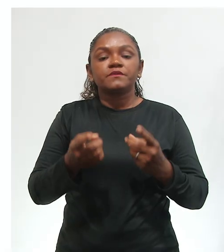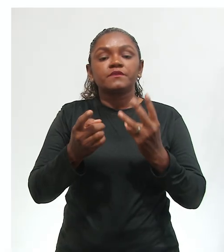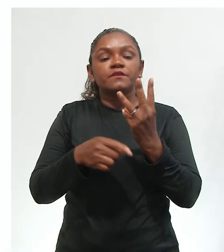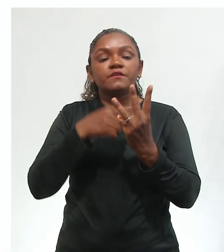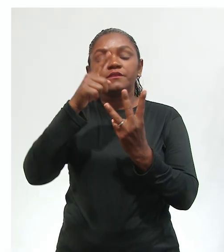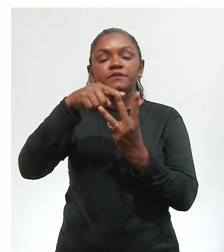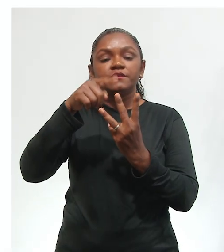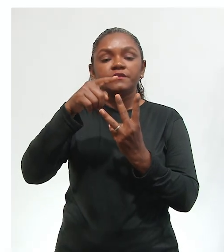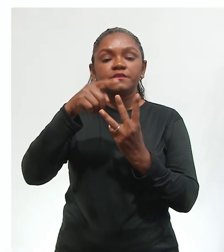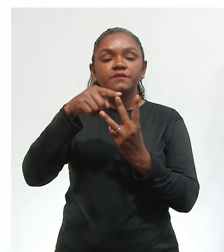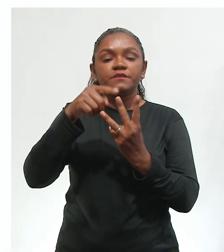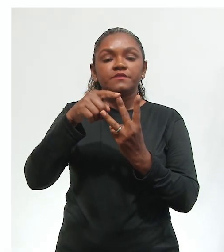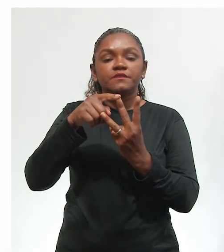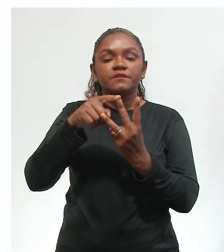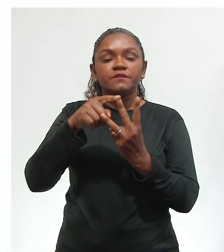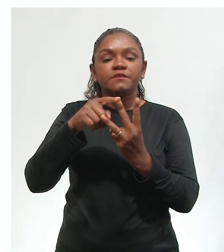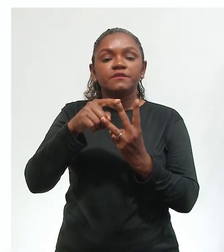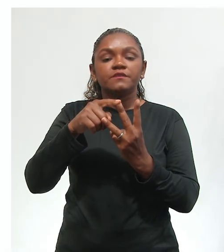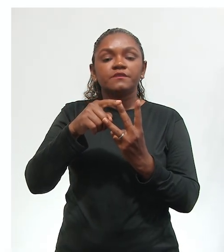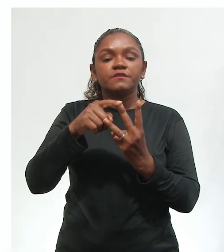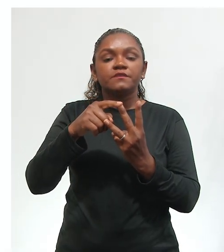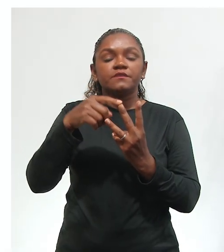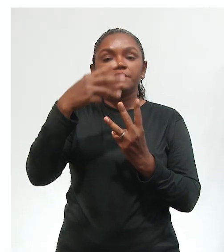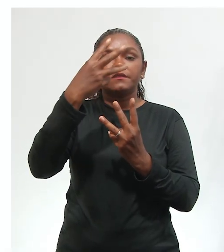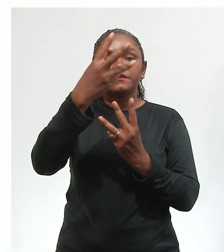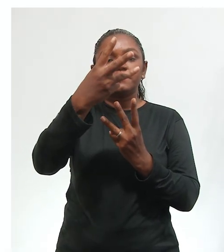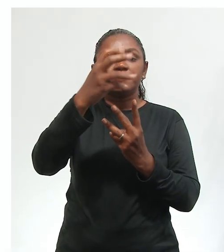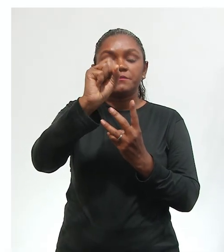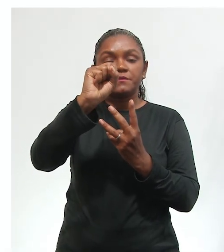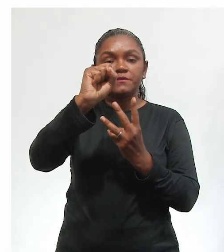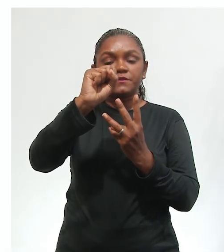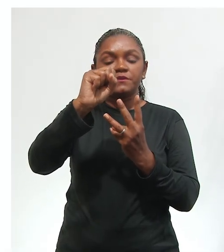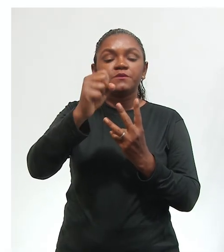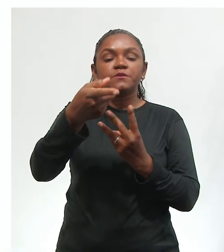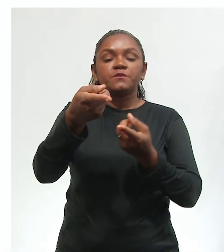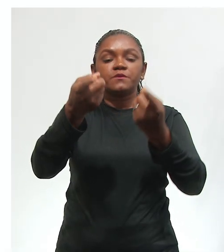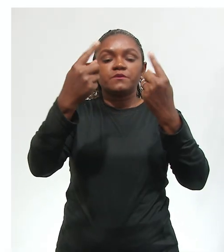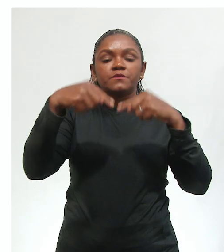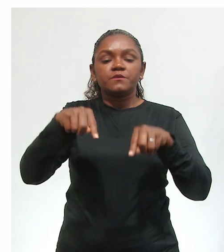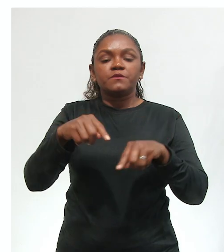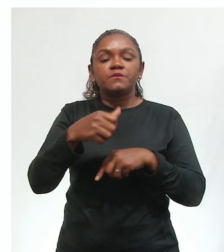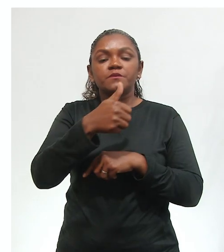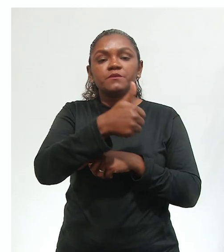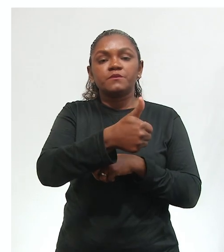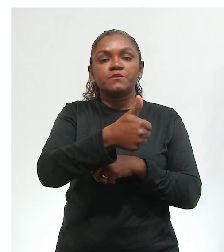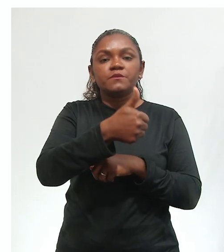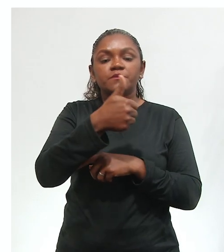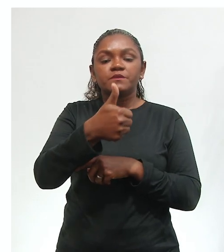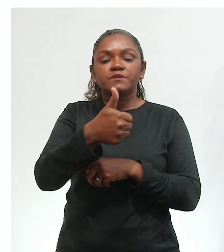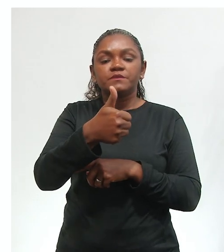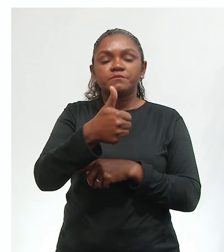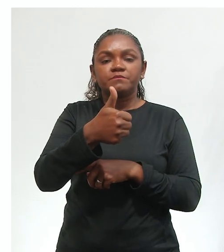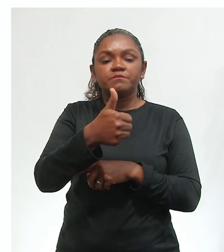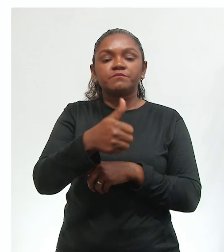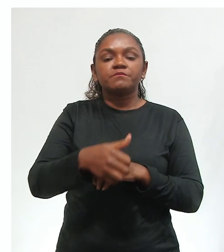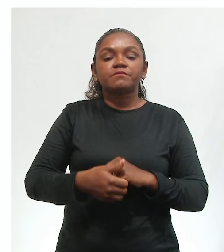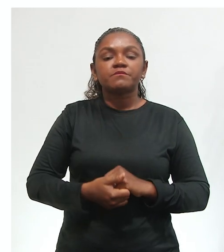3 dezenas mais 8 dezenas são 11 dezenas.